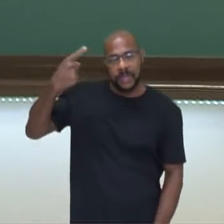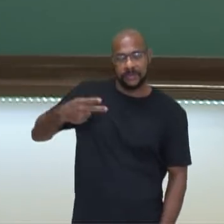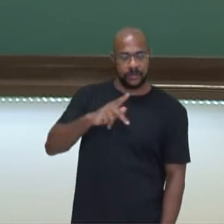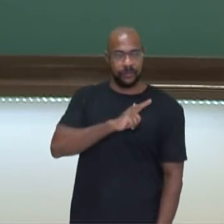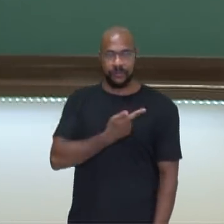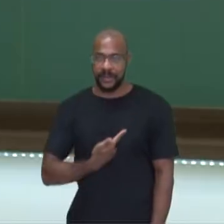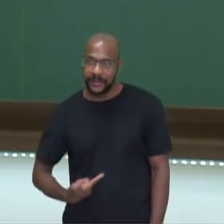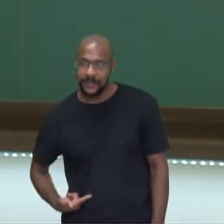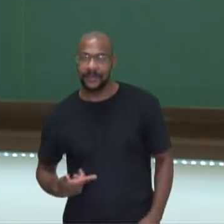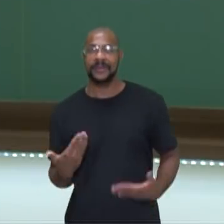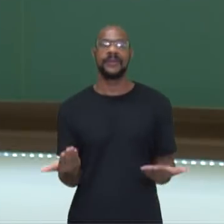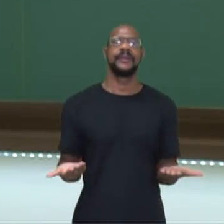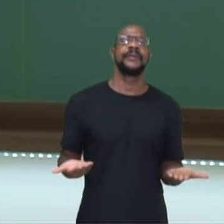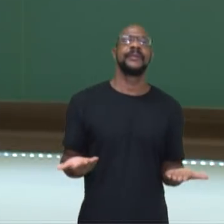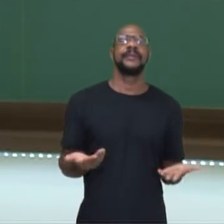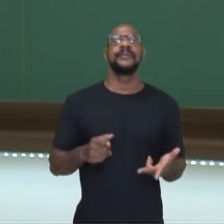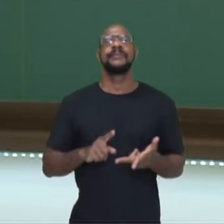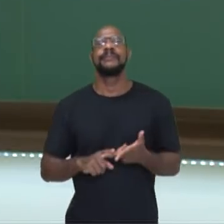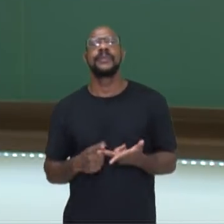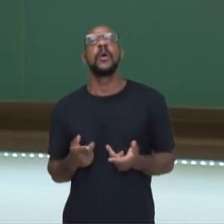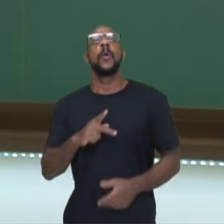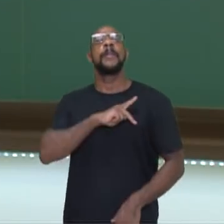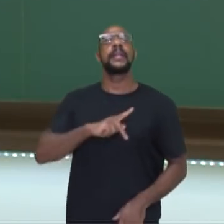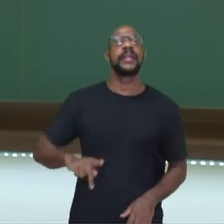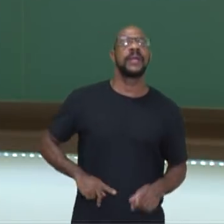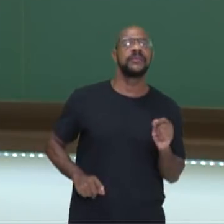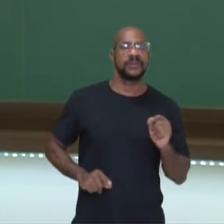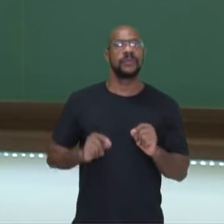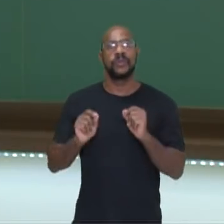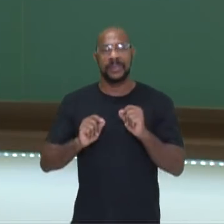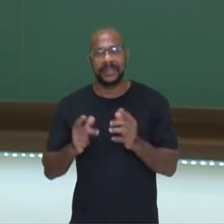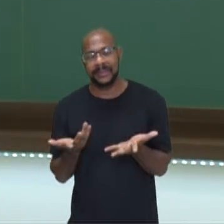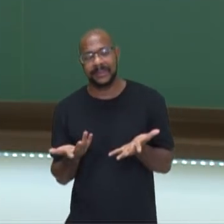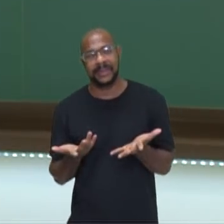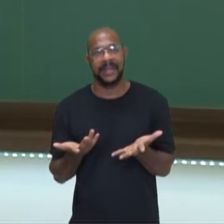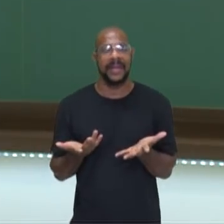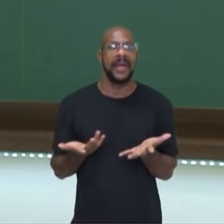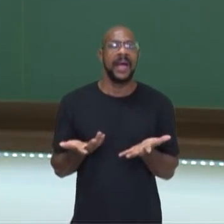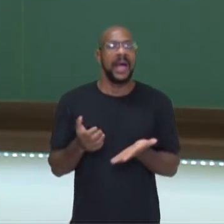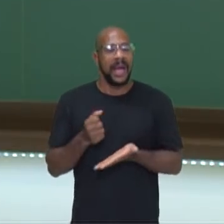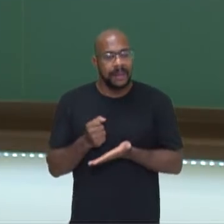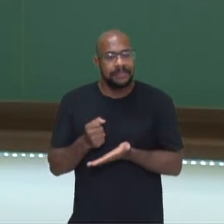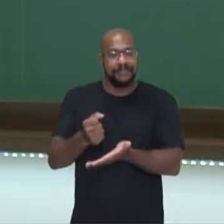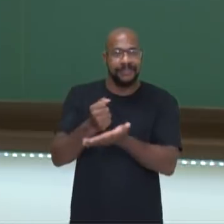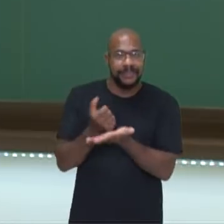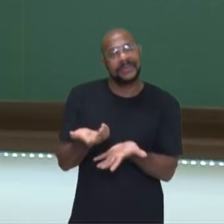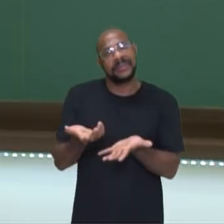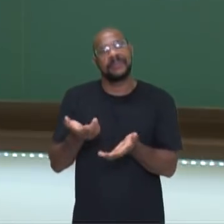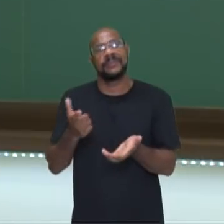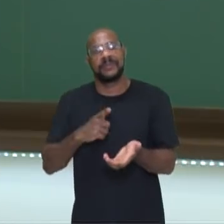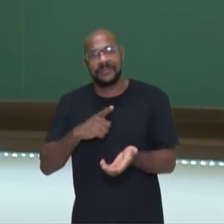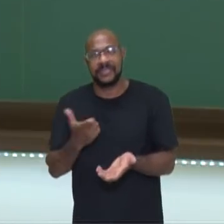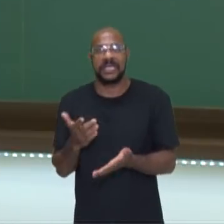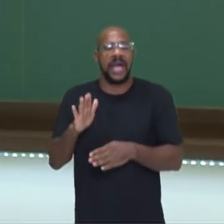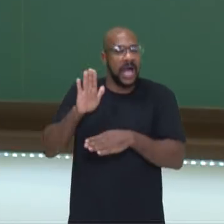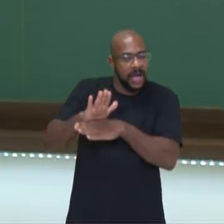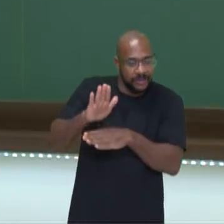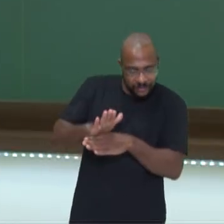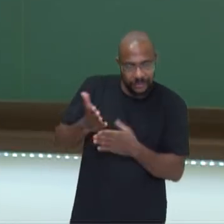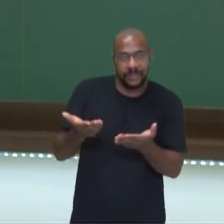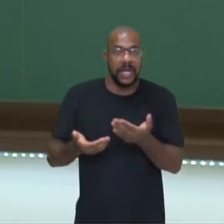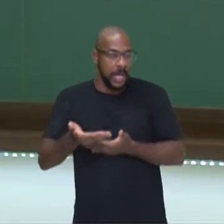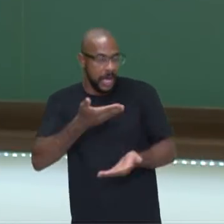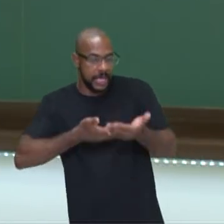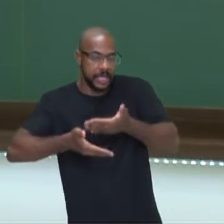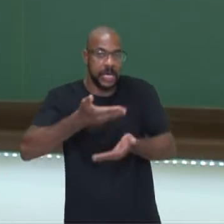governadores. O presidente da República, então, aí apoiado por toda essa rede, retribuía esse favor de